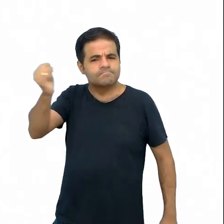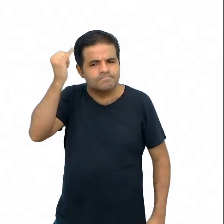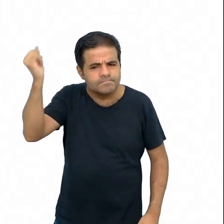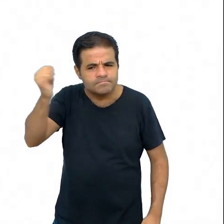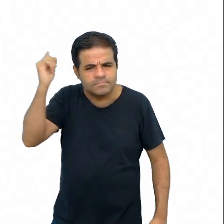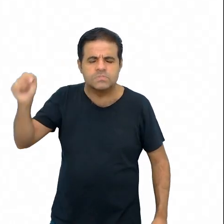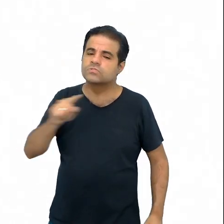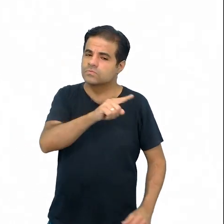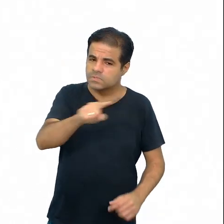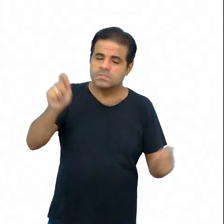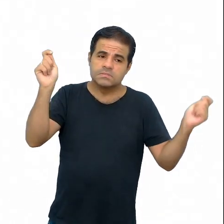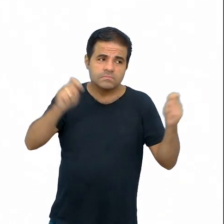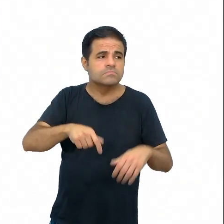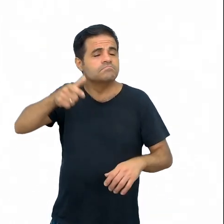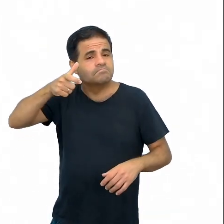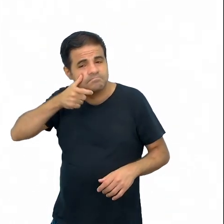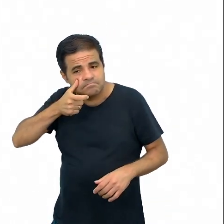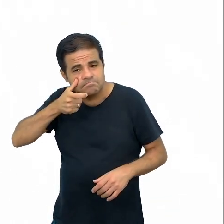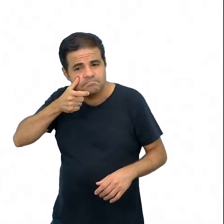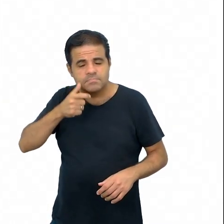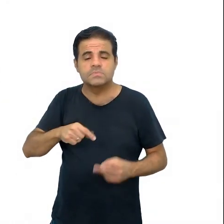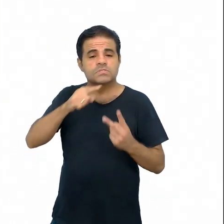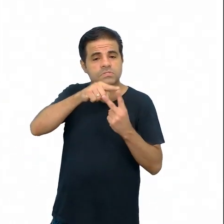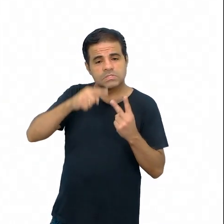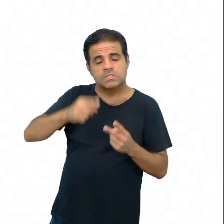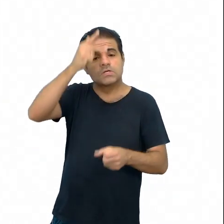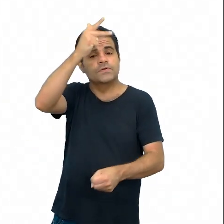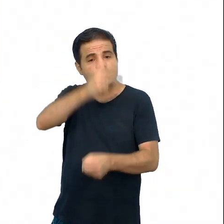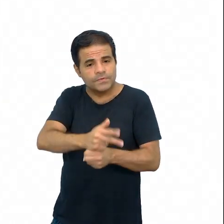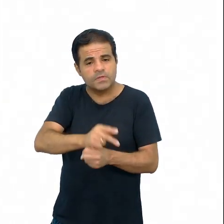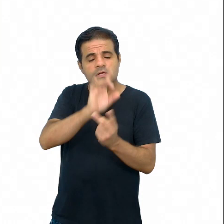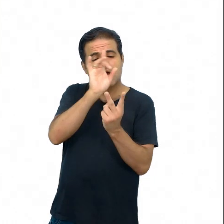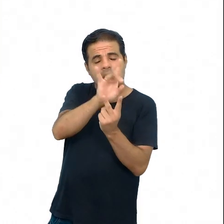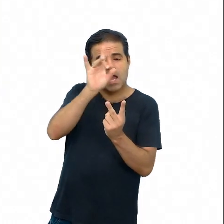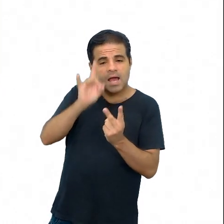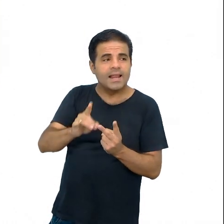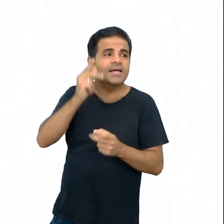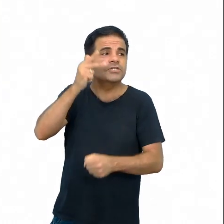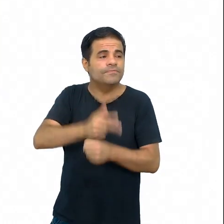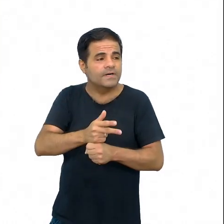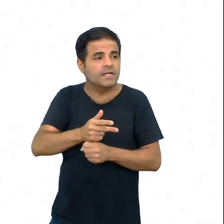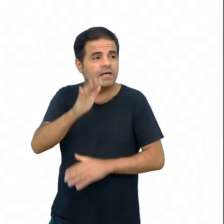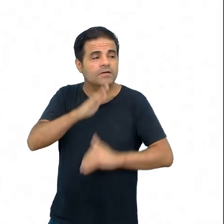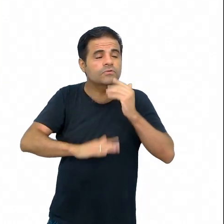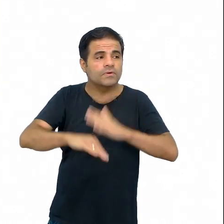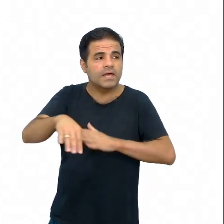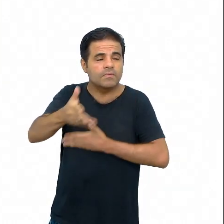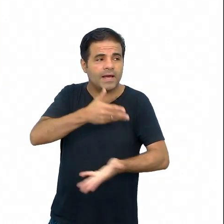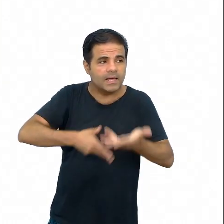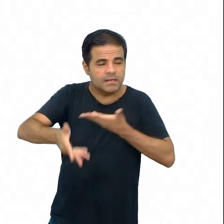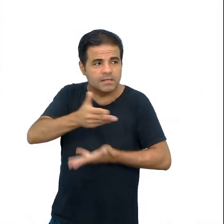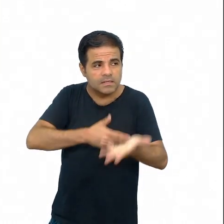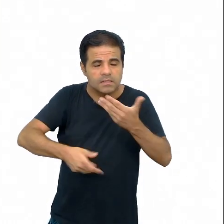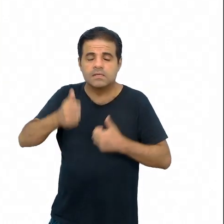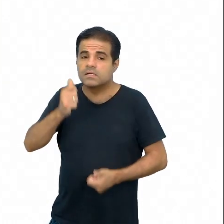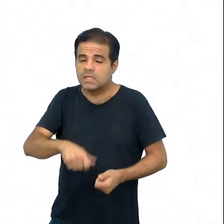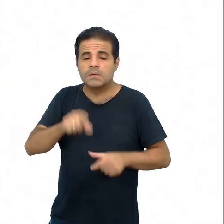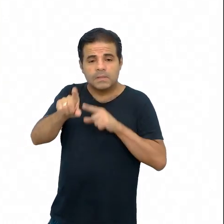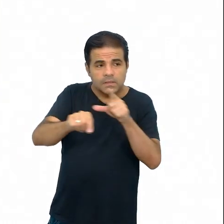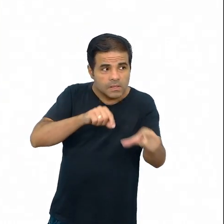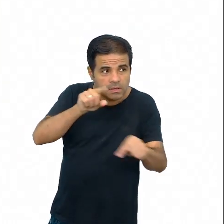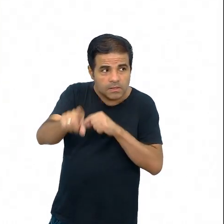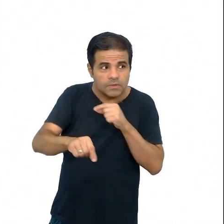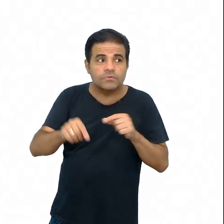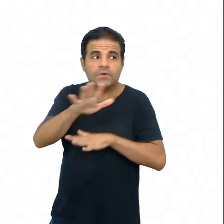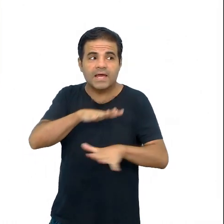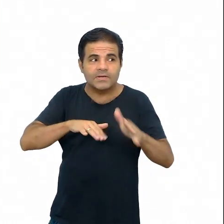importância que vocês também assistam a esses vídeos, né, de cada ano que vocês estão aí lecionando. Então, é